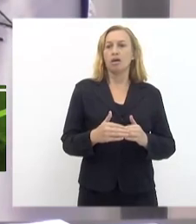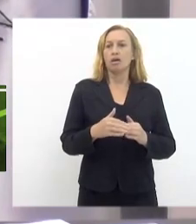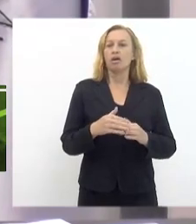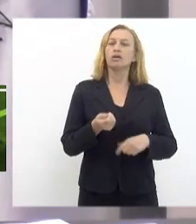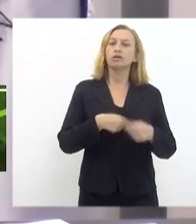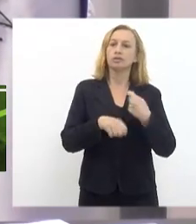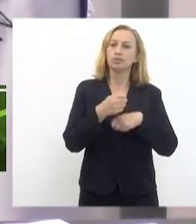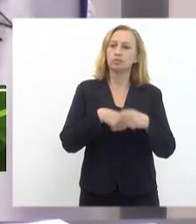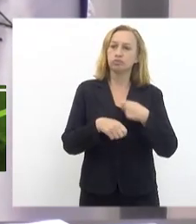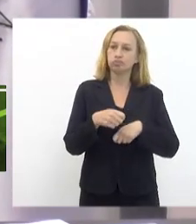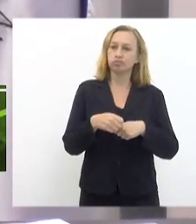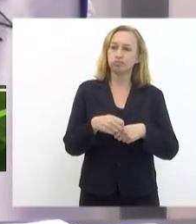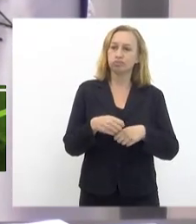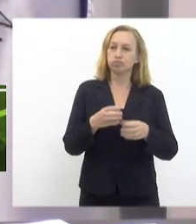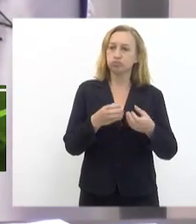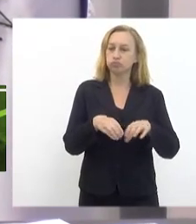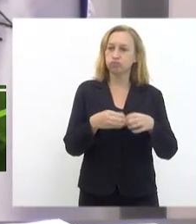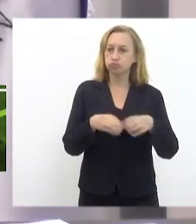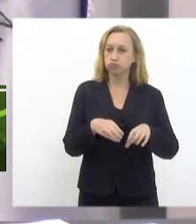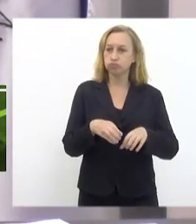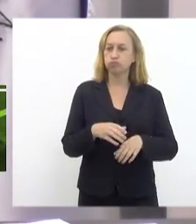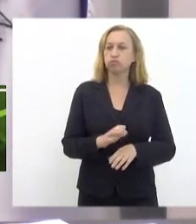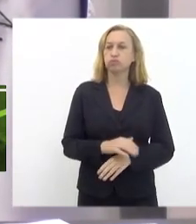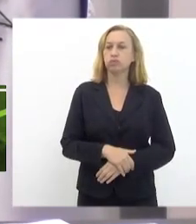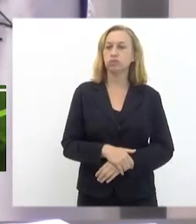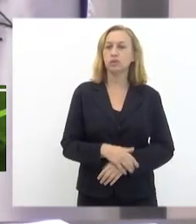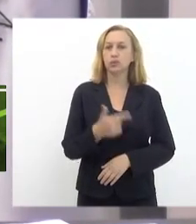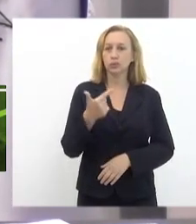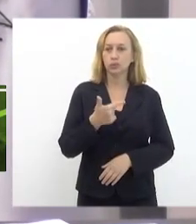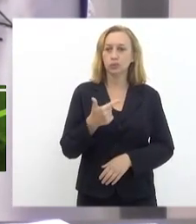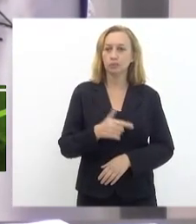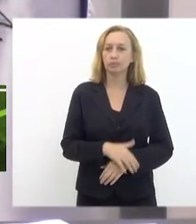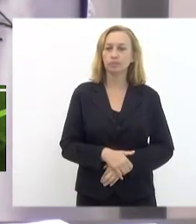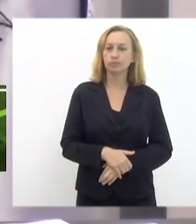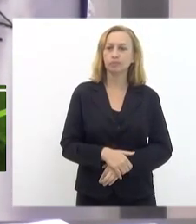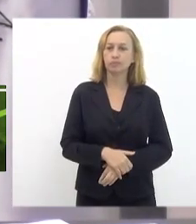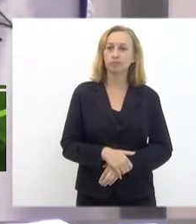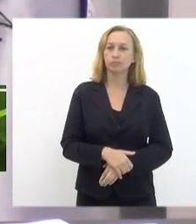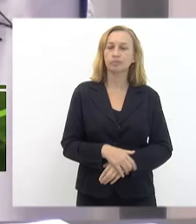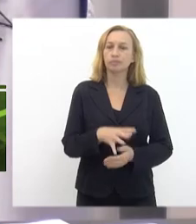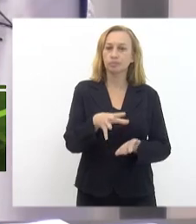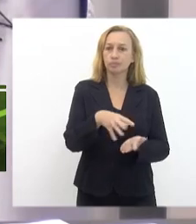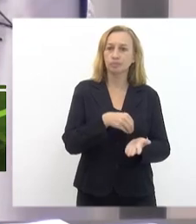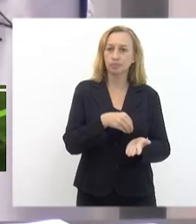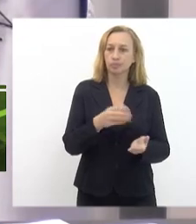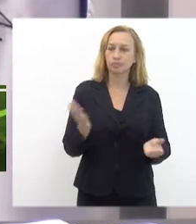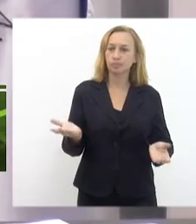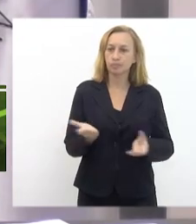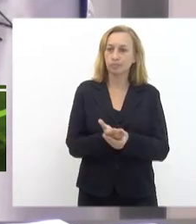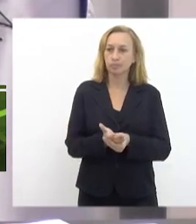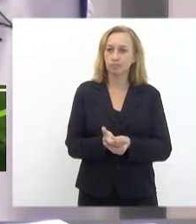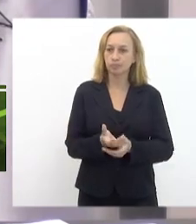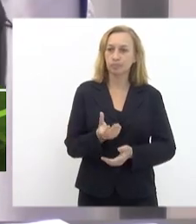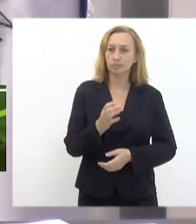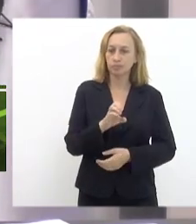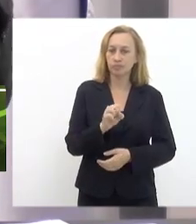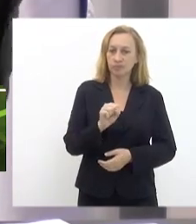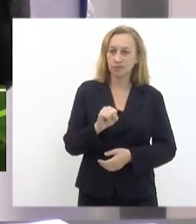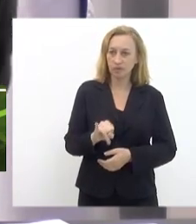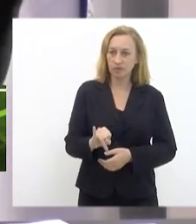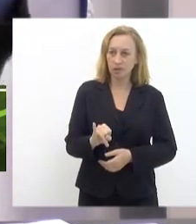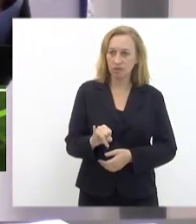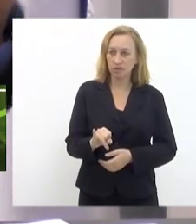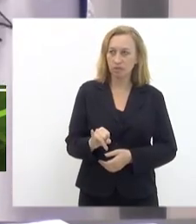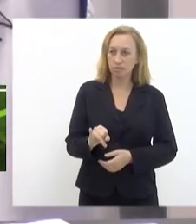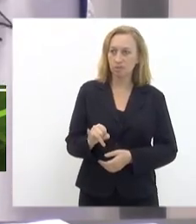abertura do concurso público 12 conta do processo sei eles